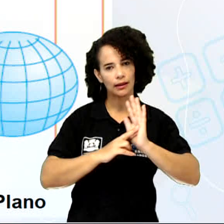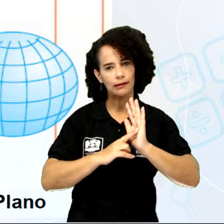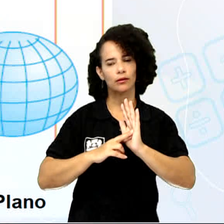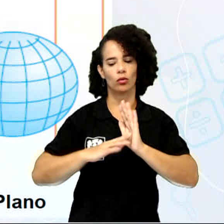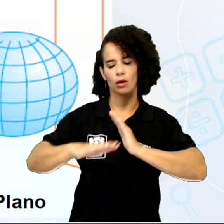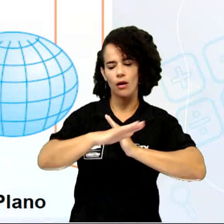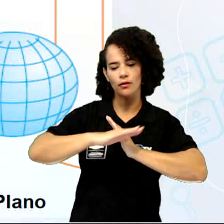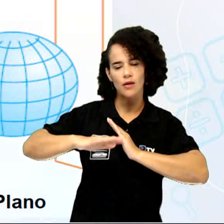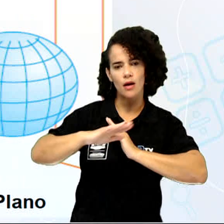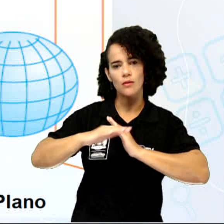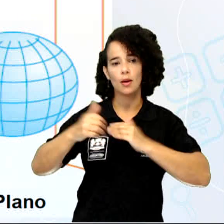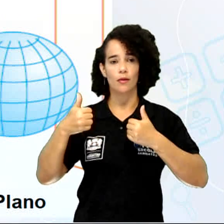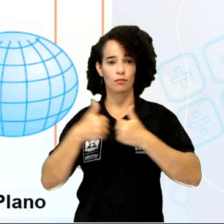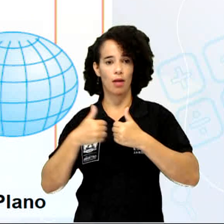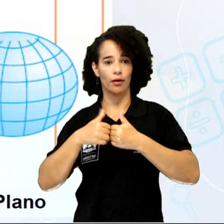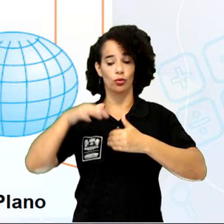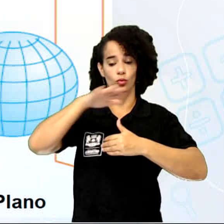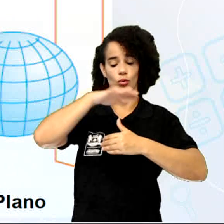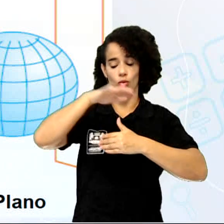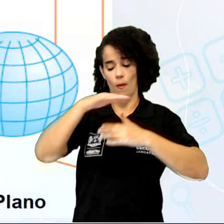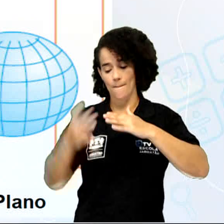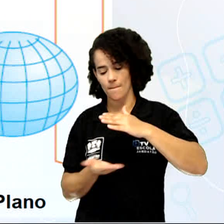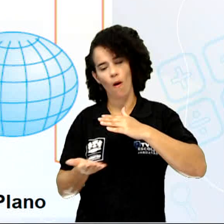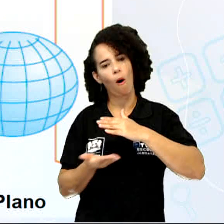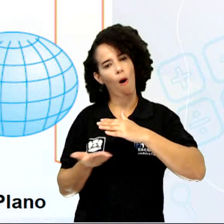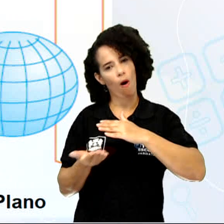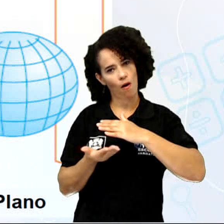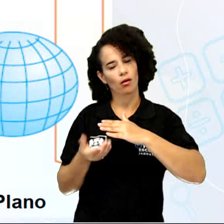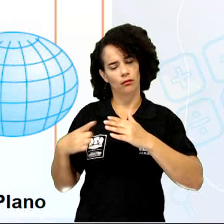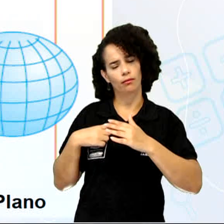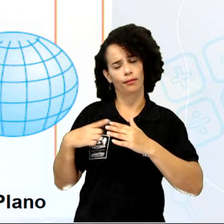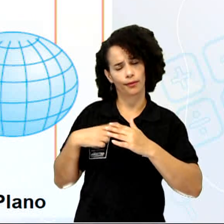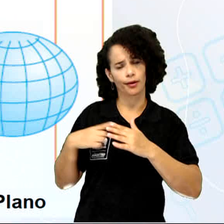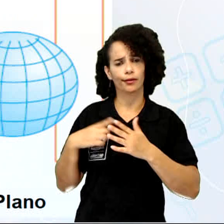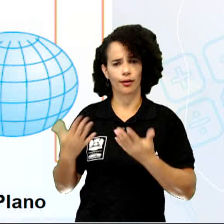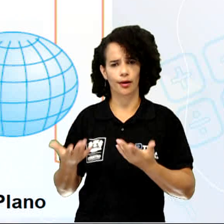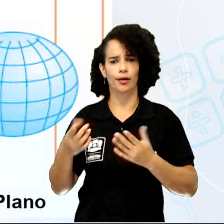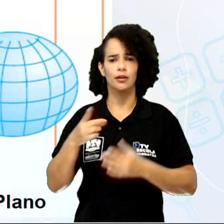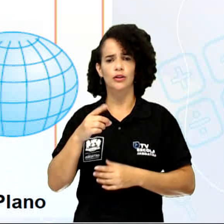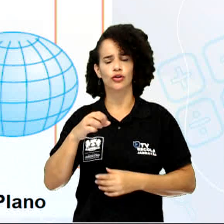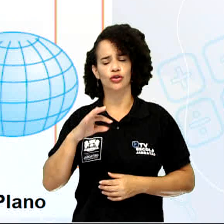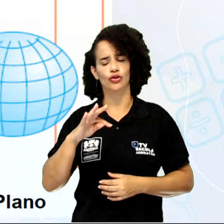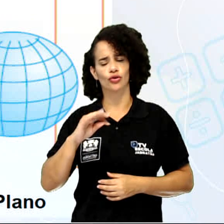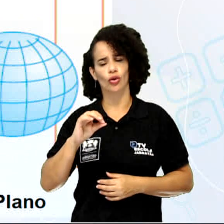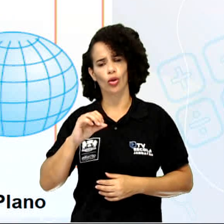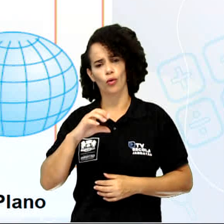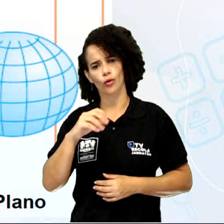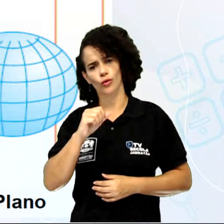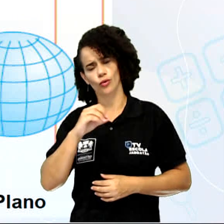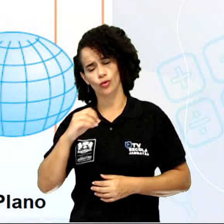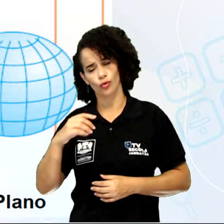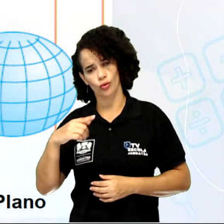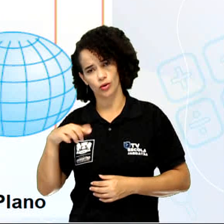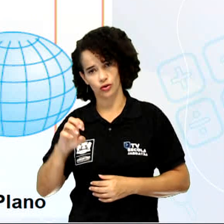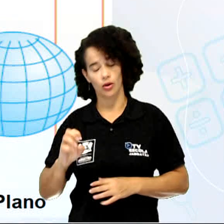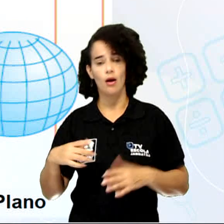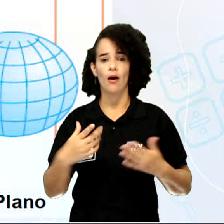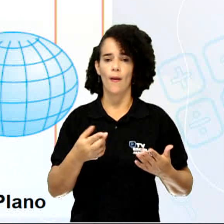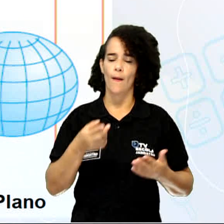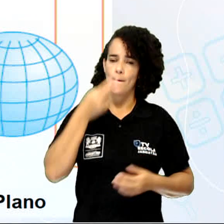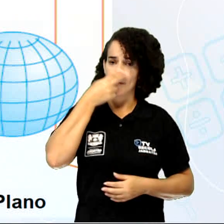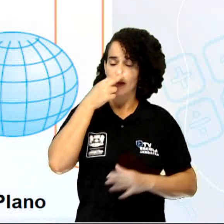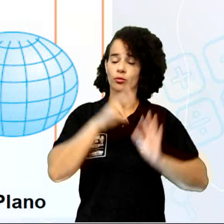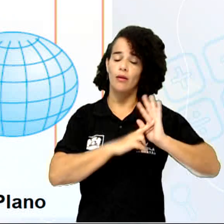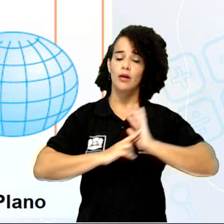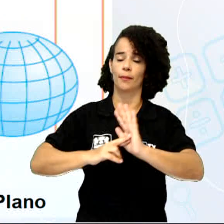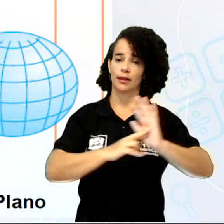próximas dos polos são as que sofrem maior distorções em algumas projeções. O mesmo acontece com a representação